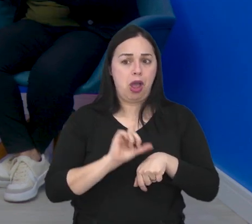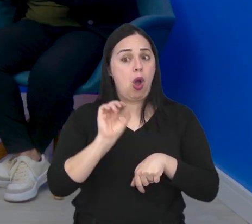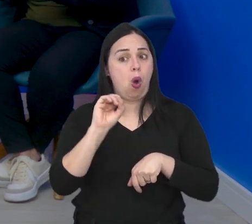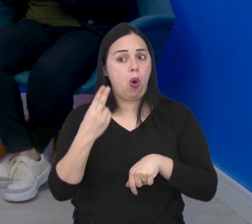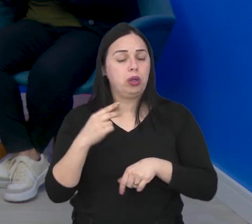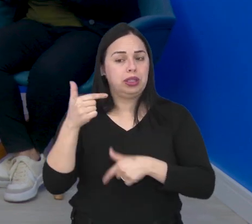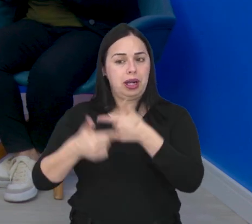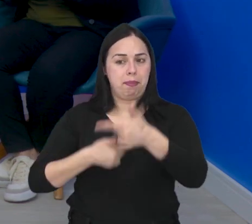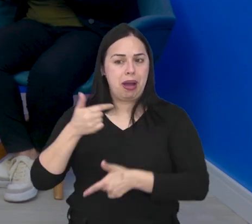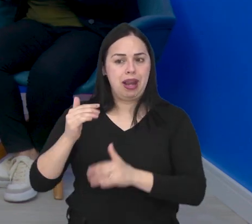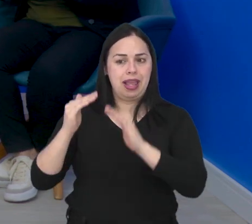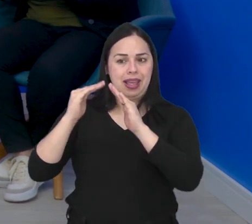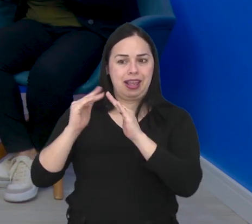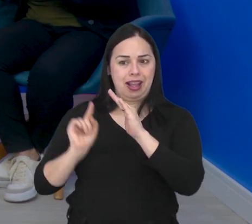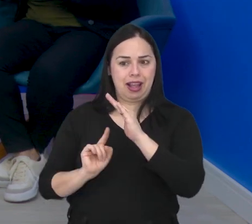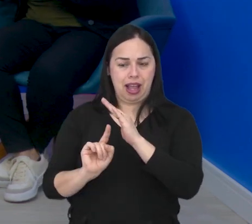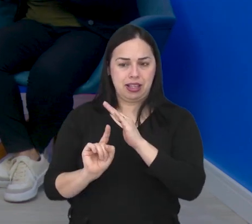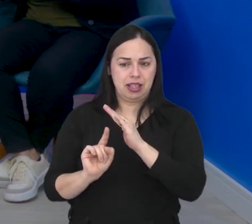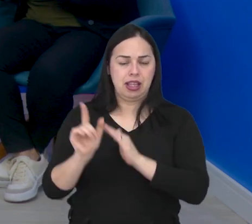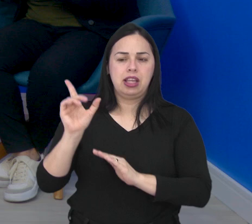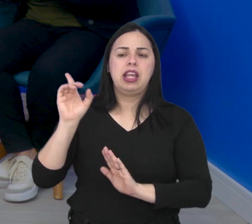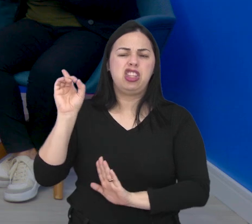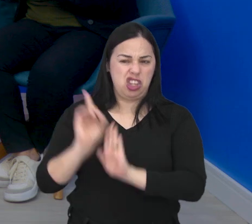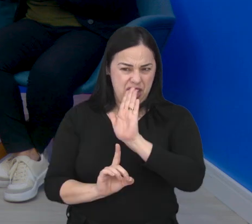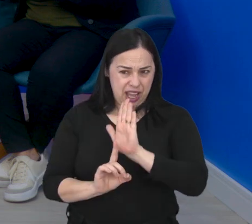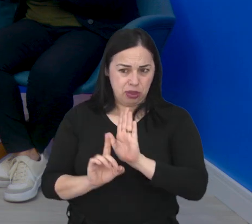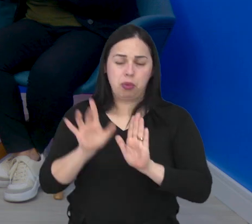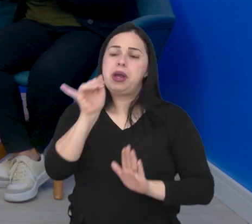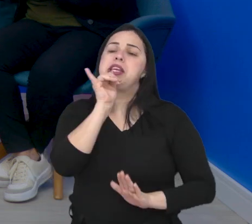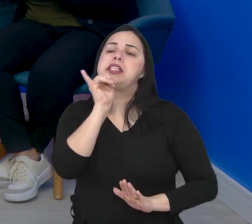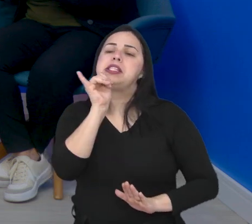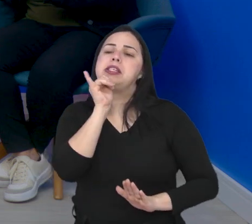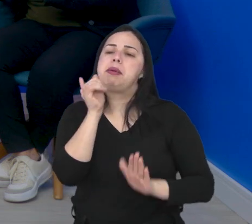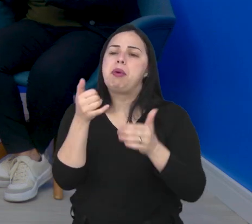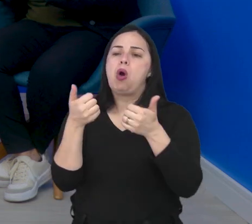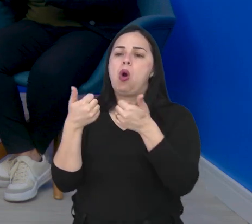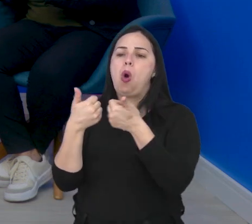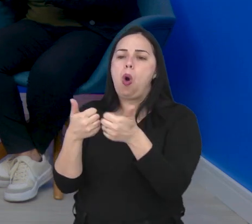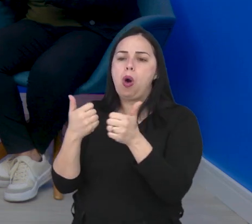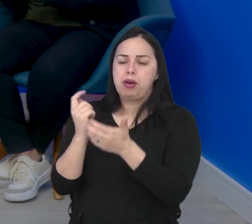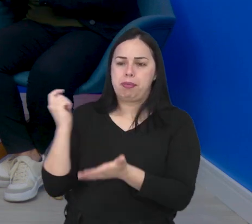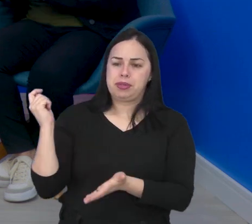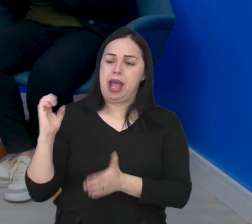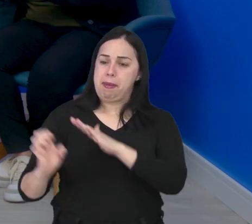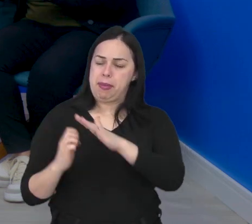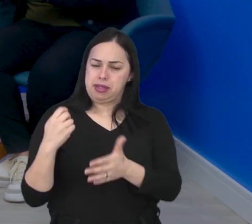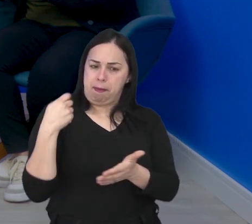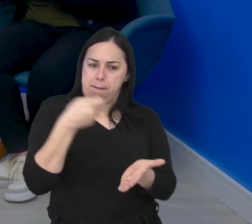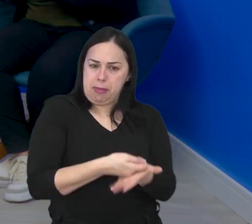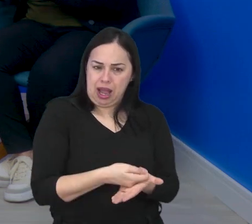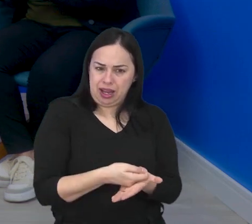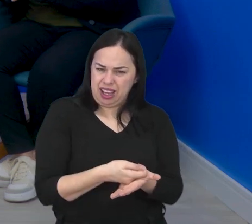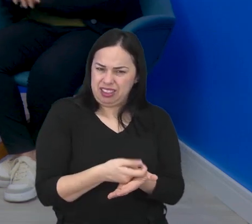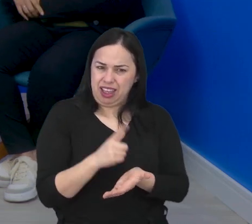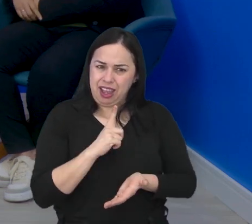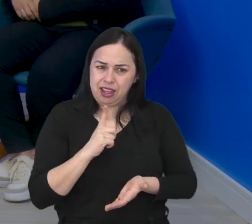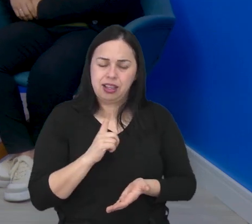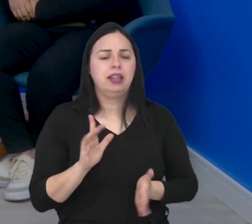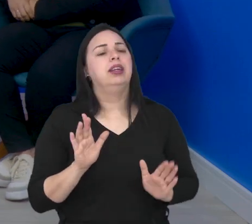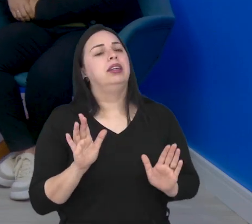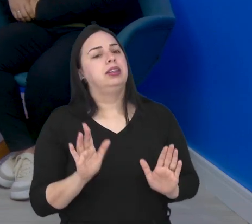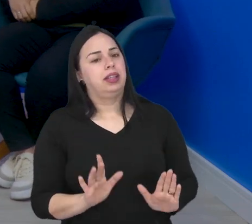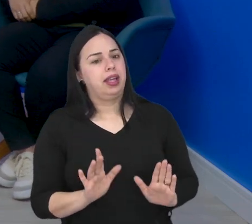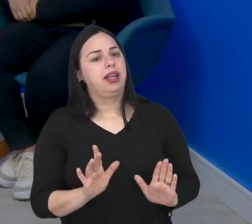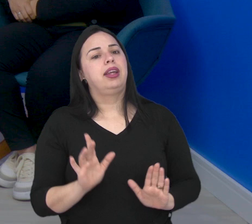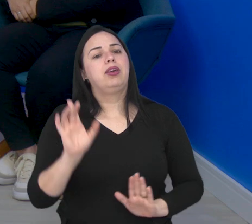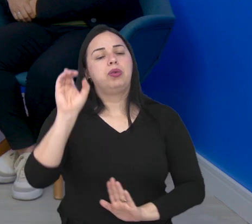em casa, de repente, e os direitos? Um vale-transporte, por exemplo, quando o funcionário faz home office, isso é suspenso? Como funciona?